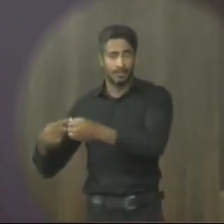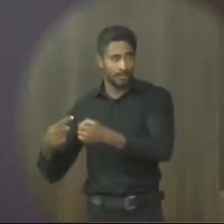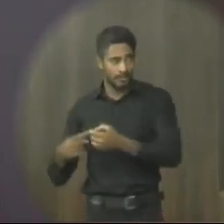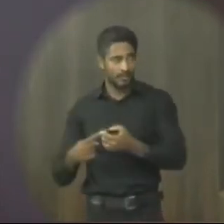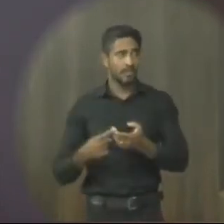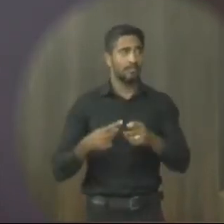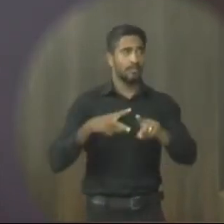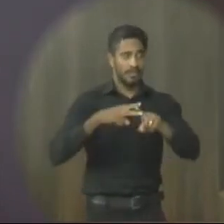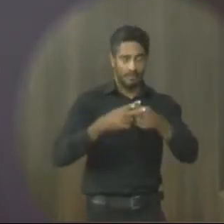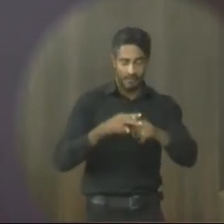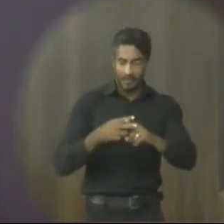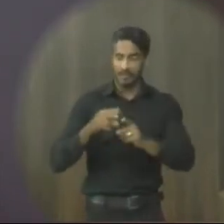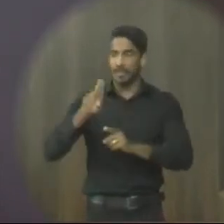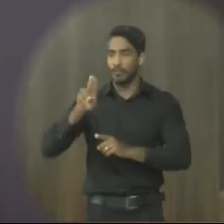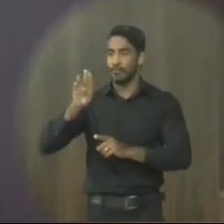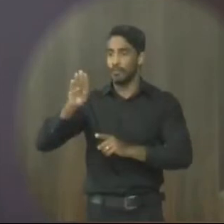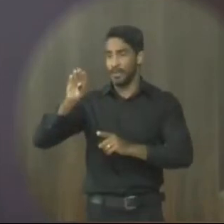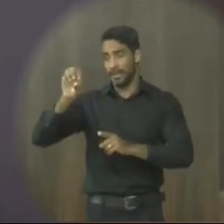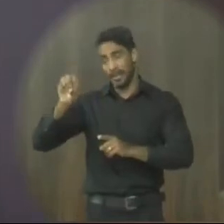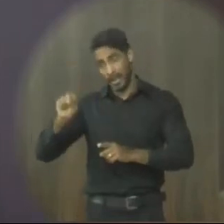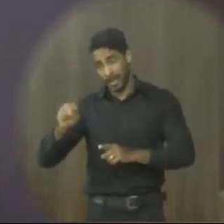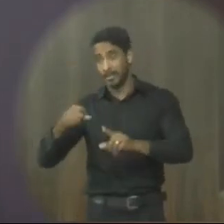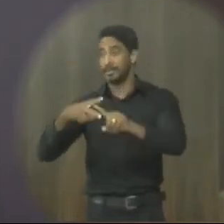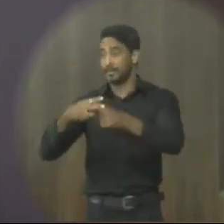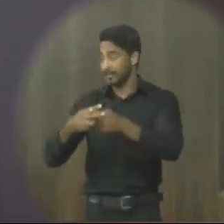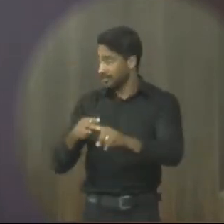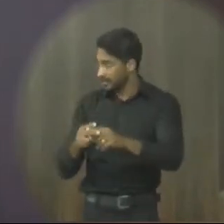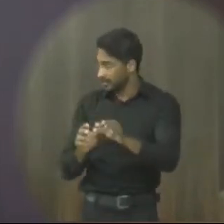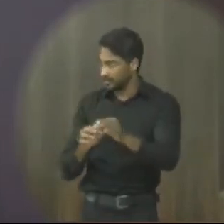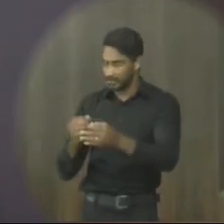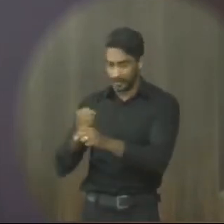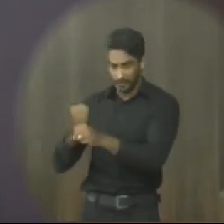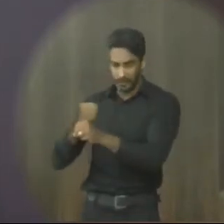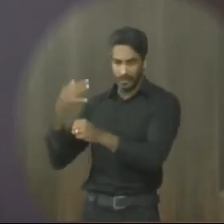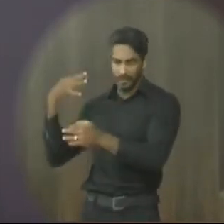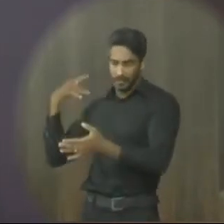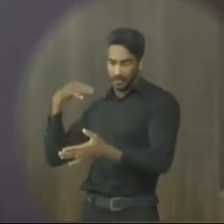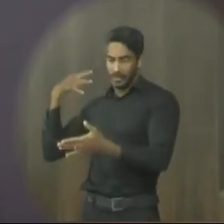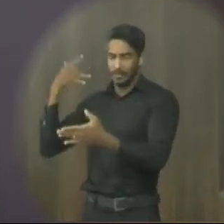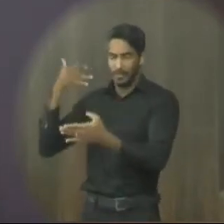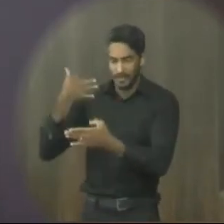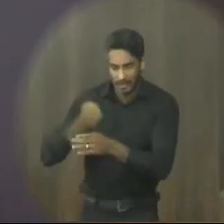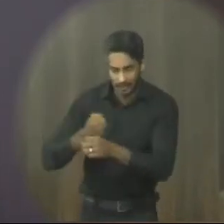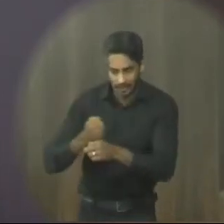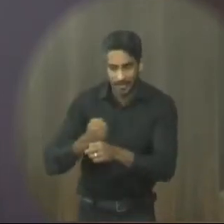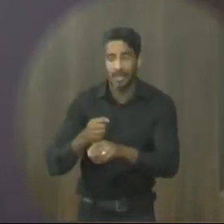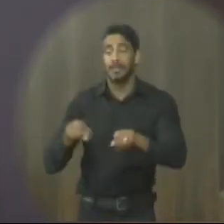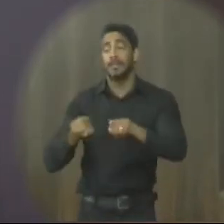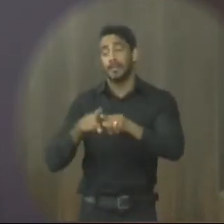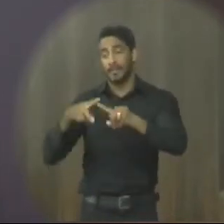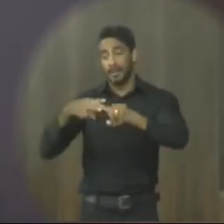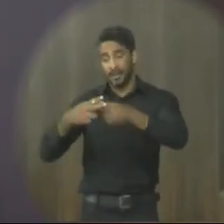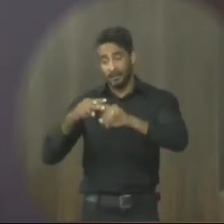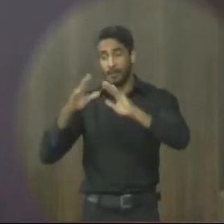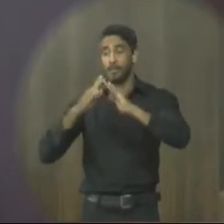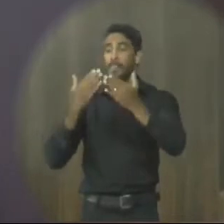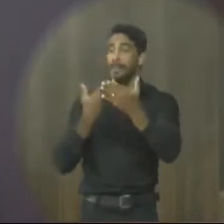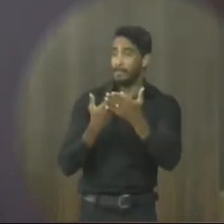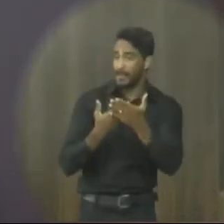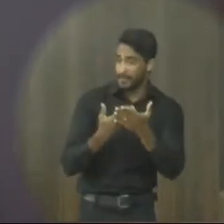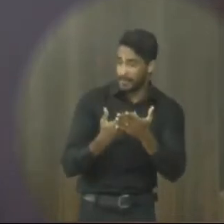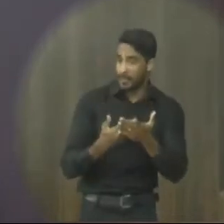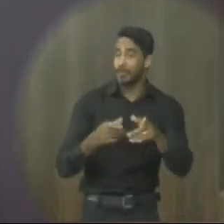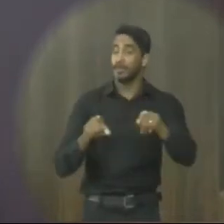Temos reforma das unidades de saúde, que está andando desde o ano passado, tem a reforma das escolas municipais, tem a reforma da etapa 1